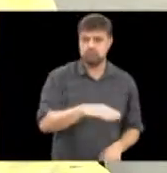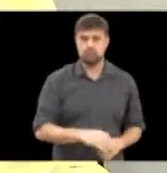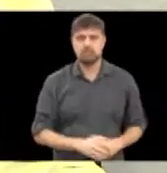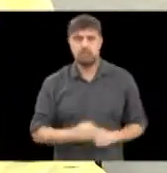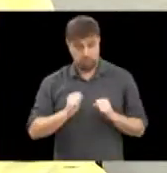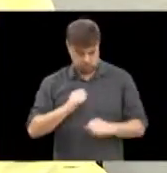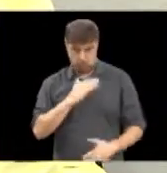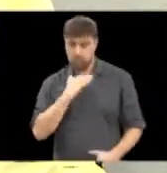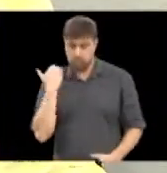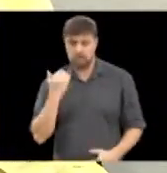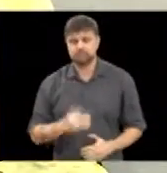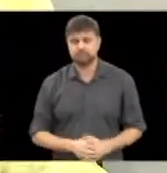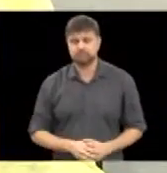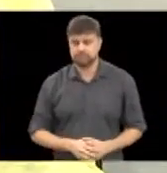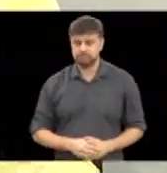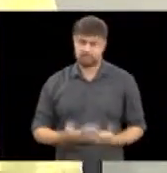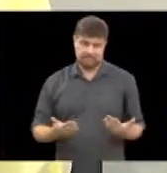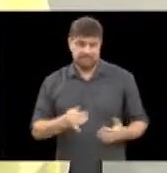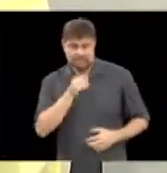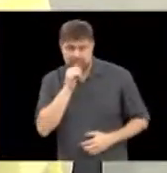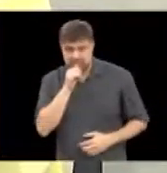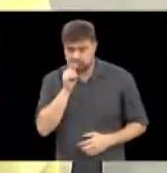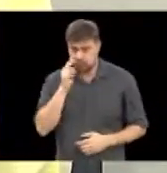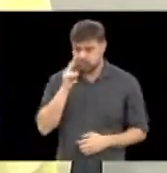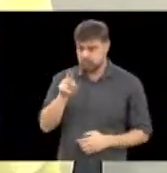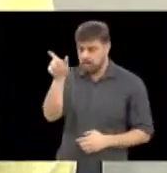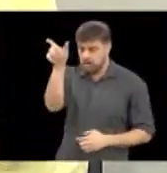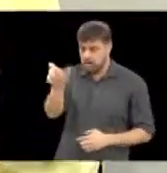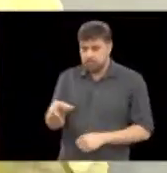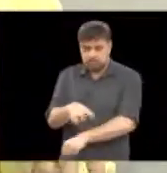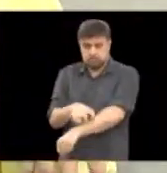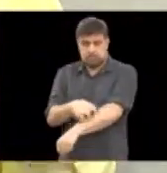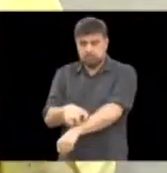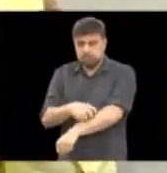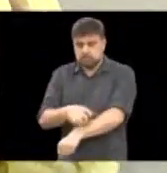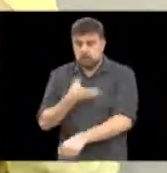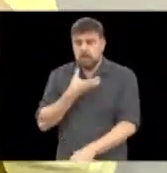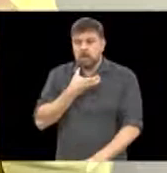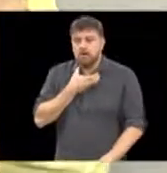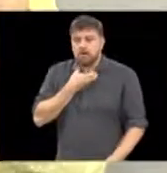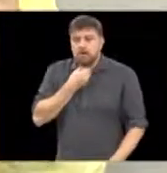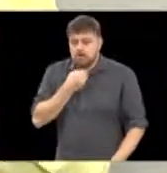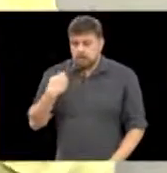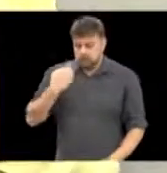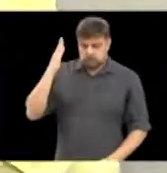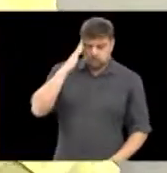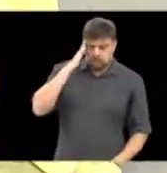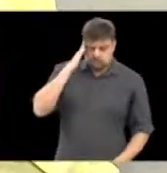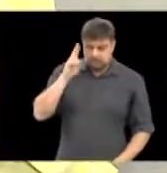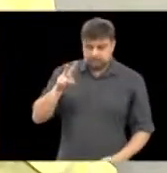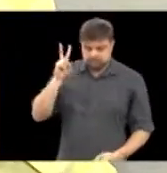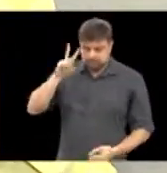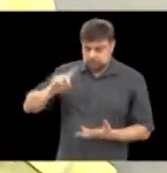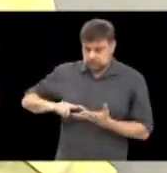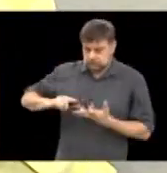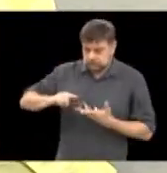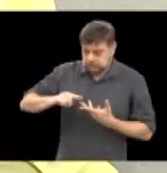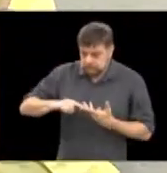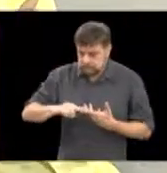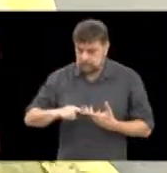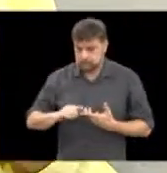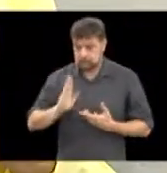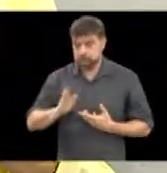está diante de uma pessoa que está tendo uma crise, né? Sim. Uma crise alérgica, e a gente já sabe do histórico